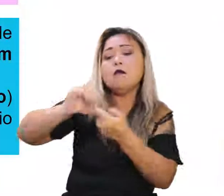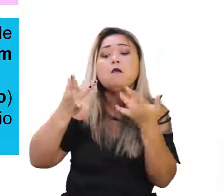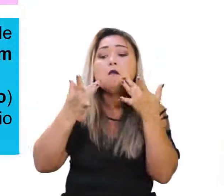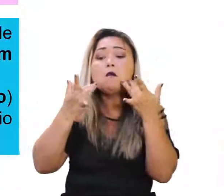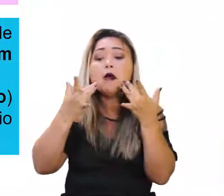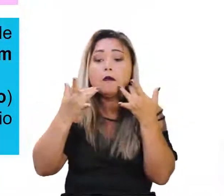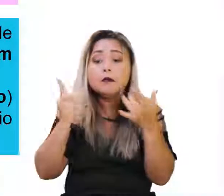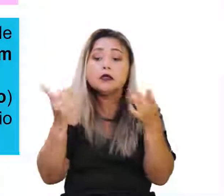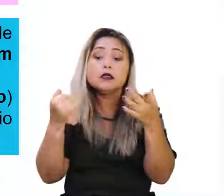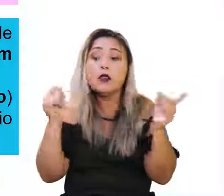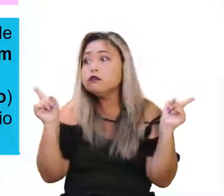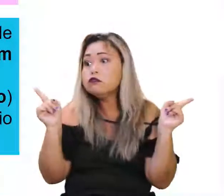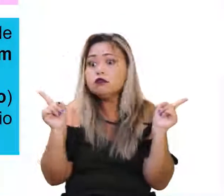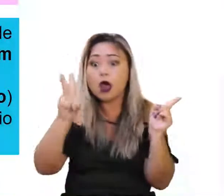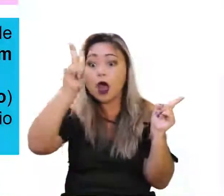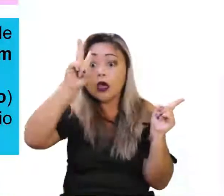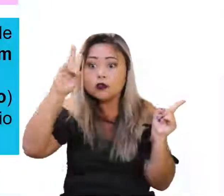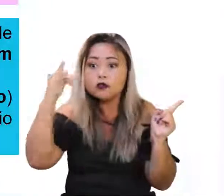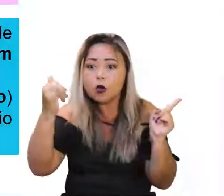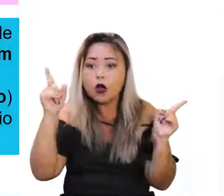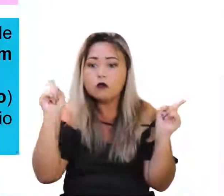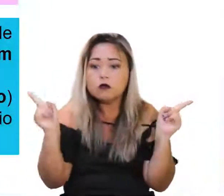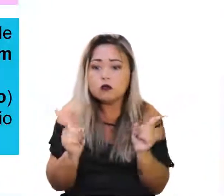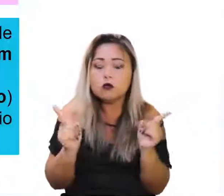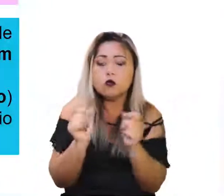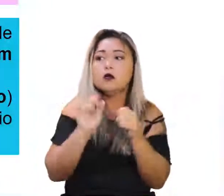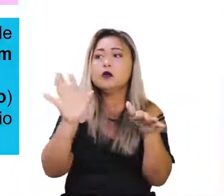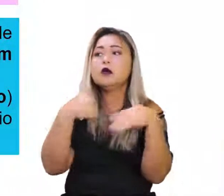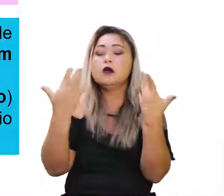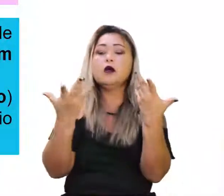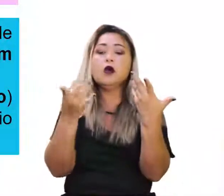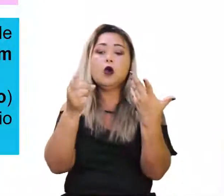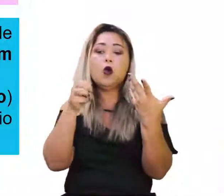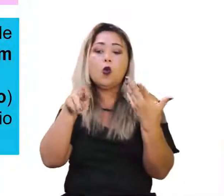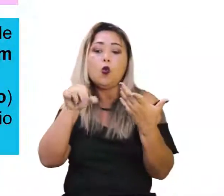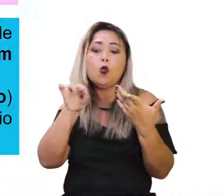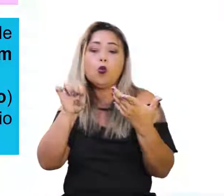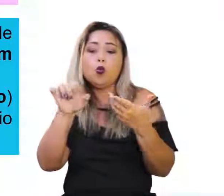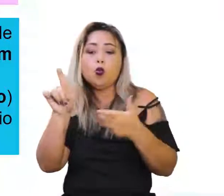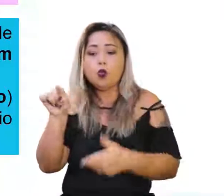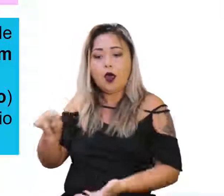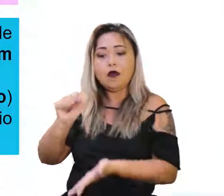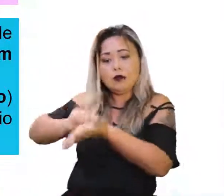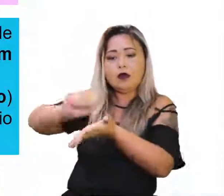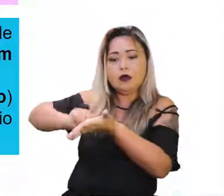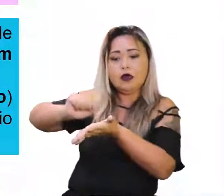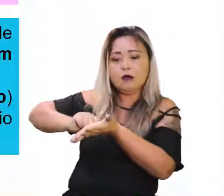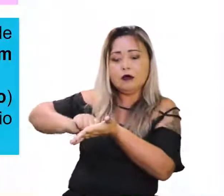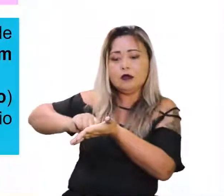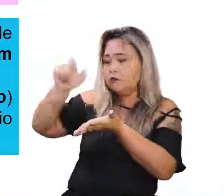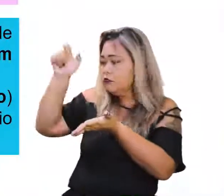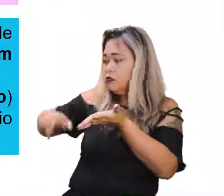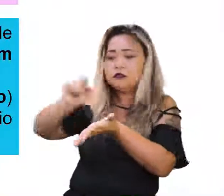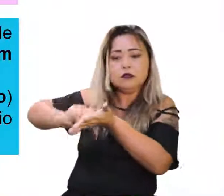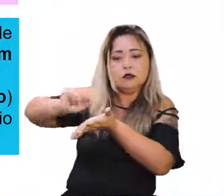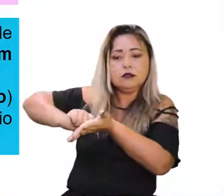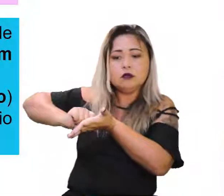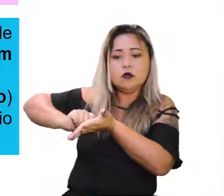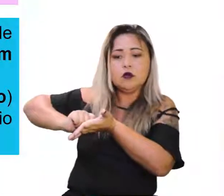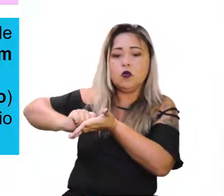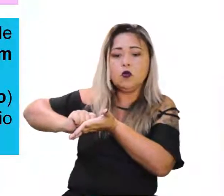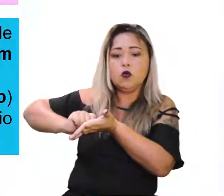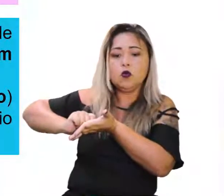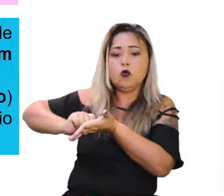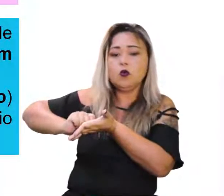ela é mais curta. Mas, geralmente, esse dramaturgo ou o